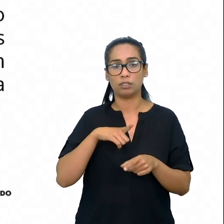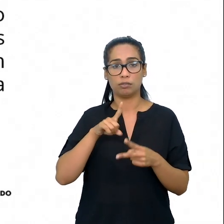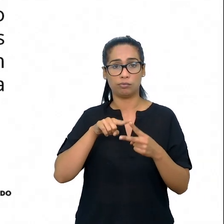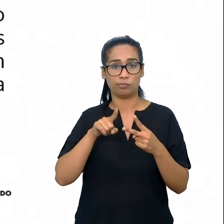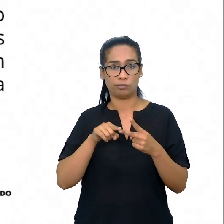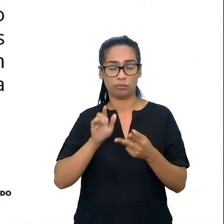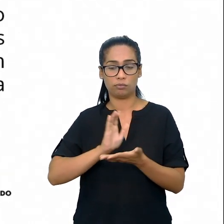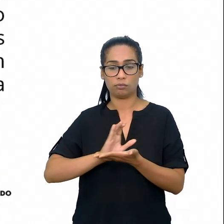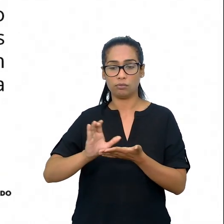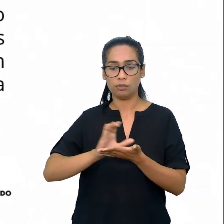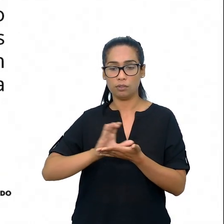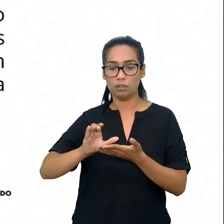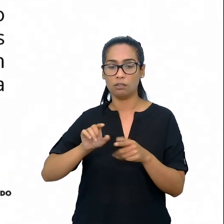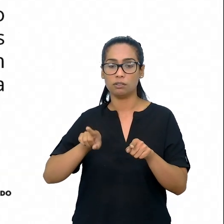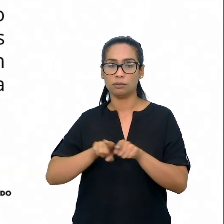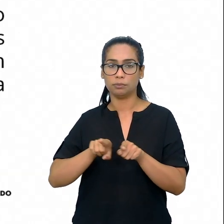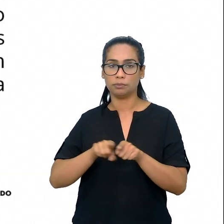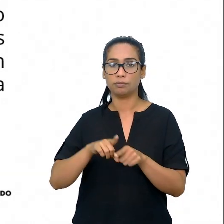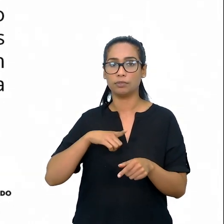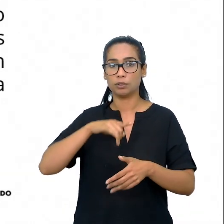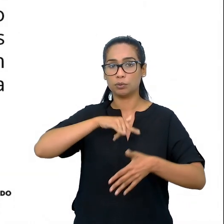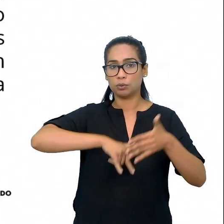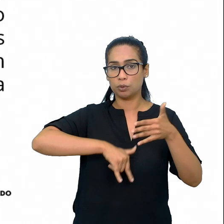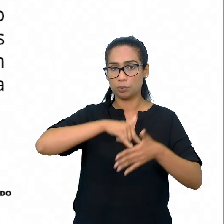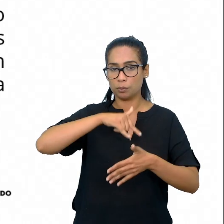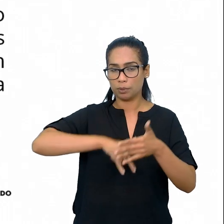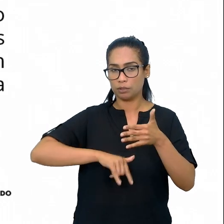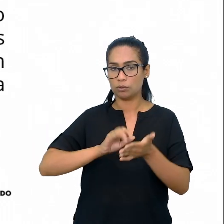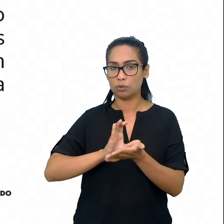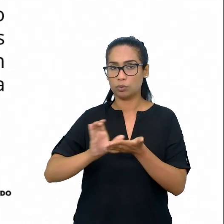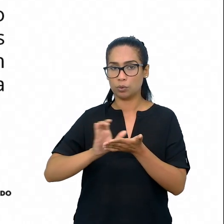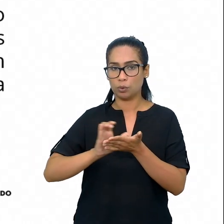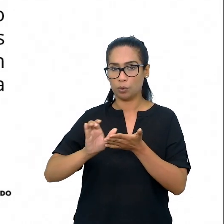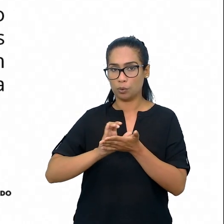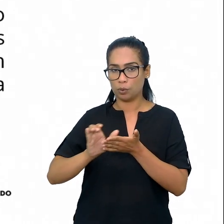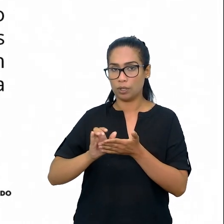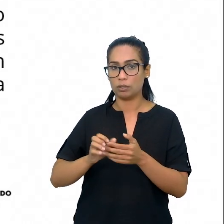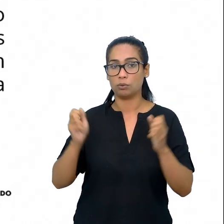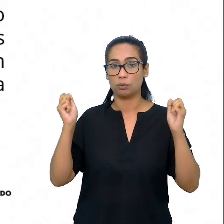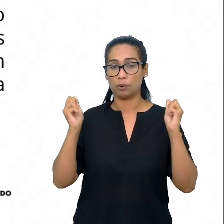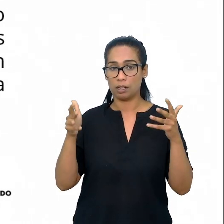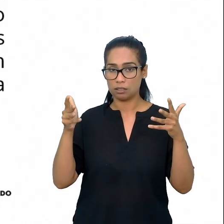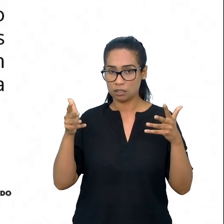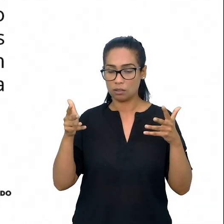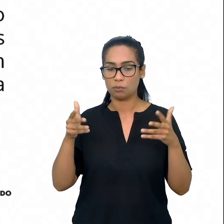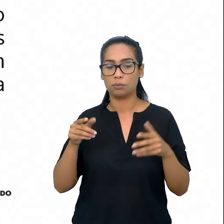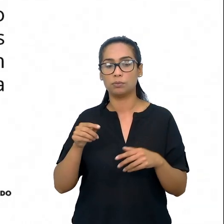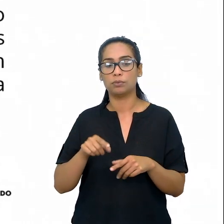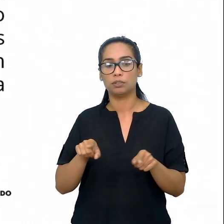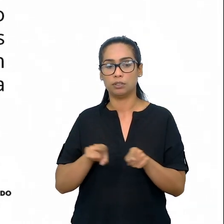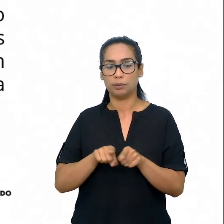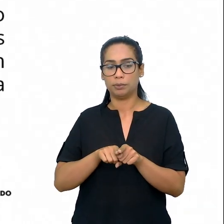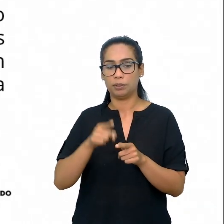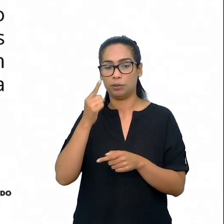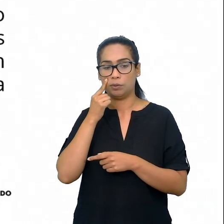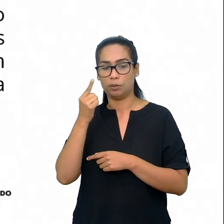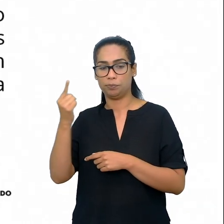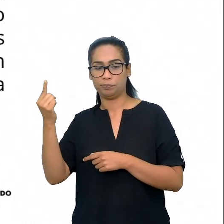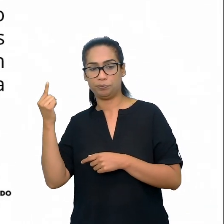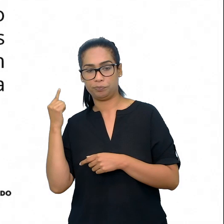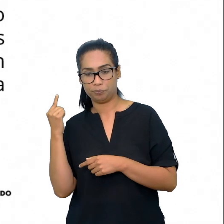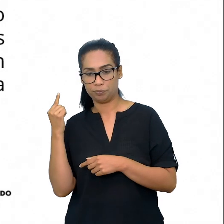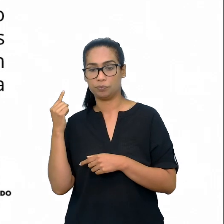a gente está falando, né, do documento curricular do currículo em ação, tá bom? Que é essa imagem que vocês estão vendo escrito Currículo